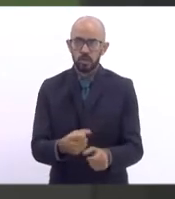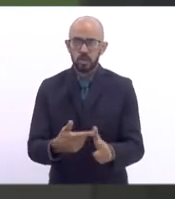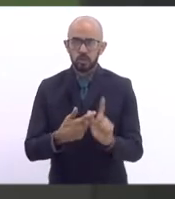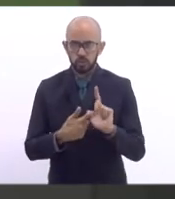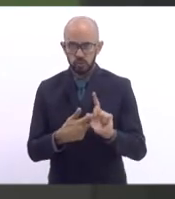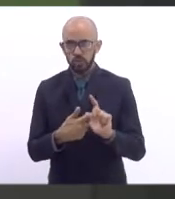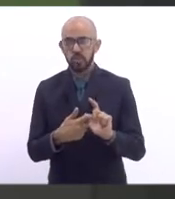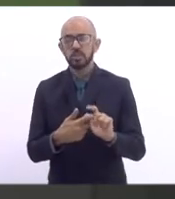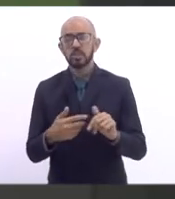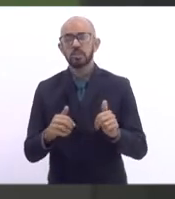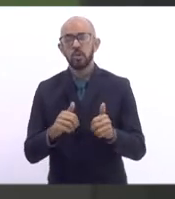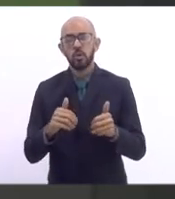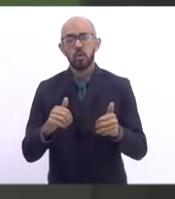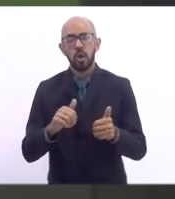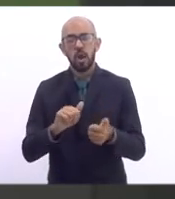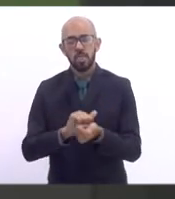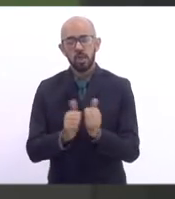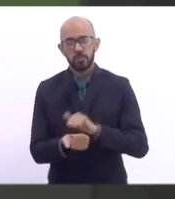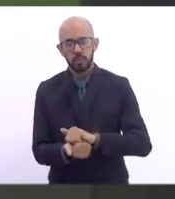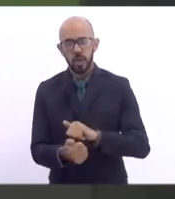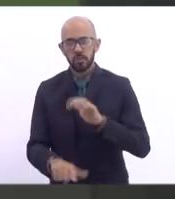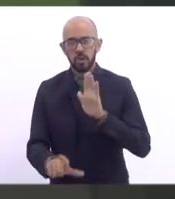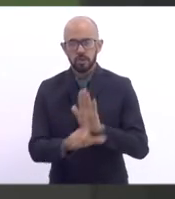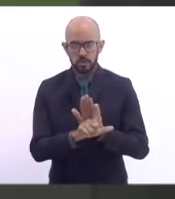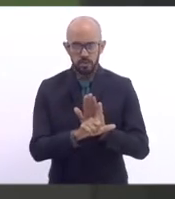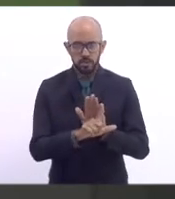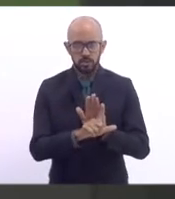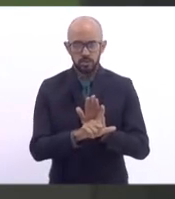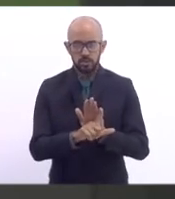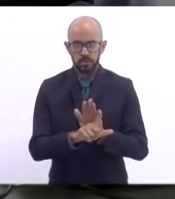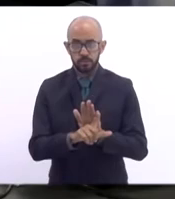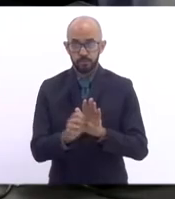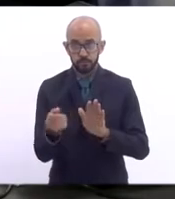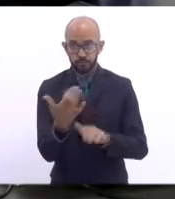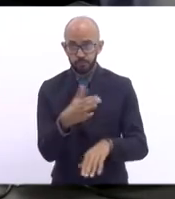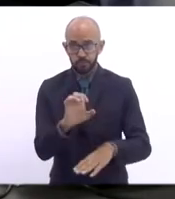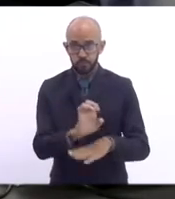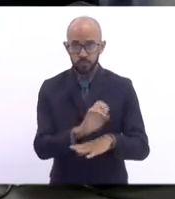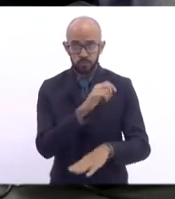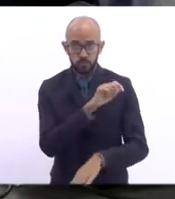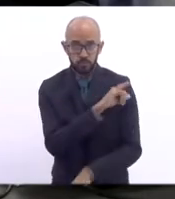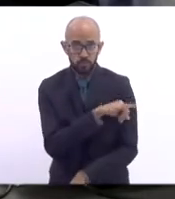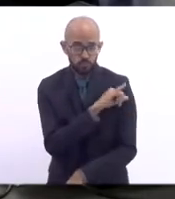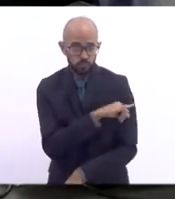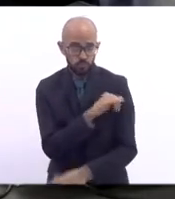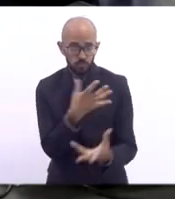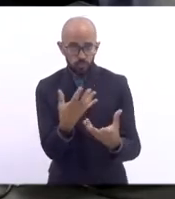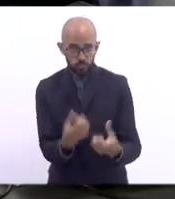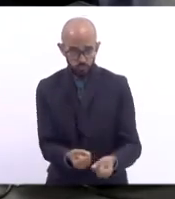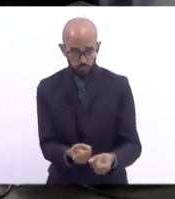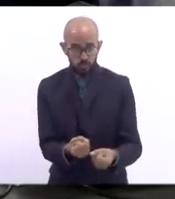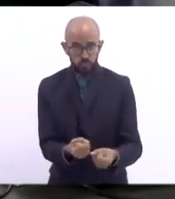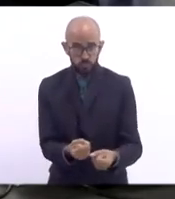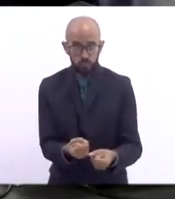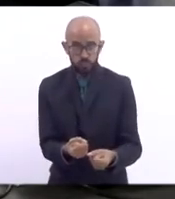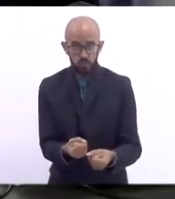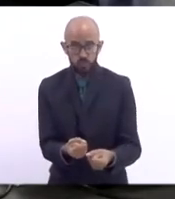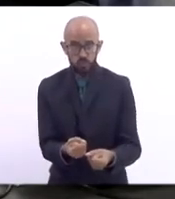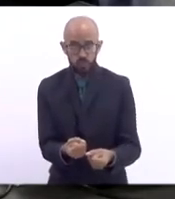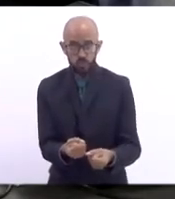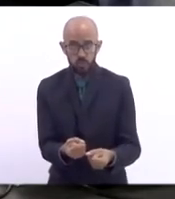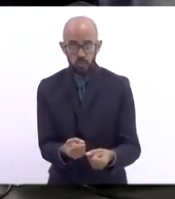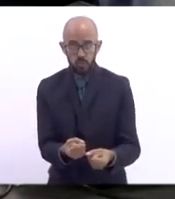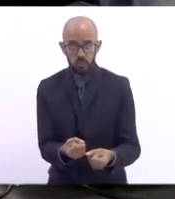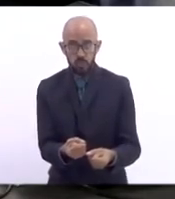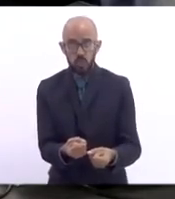legais bom naquela época do Estado do Rio aceitou abrir mão das demandas é o